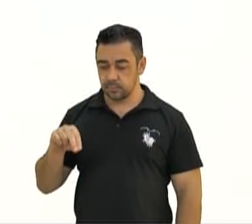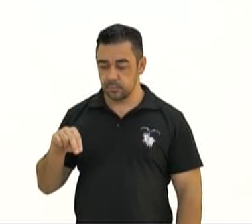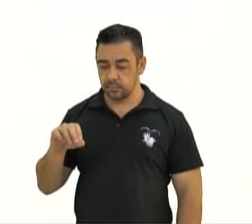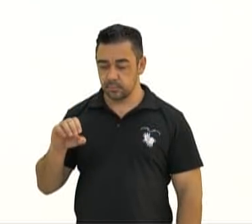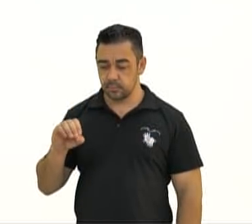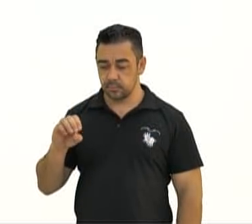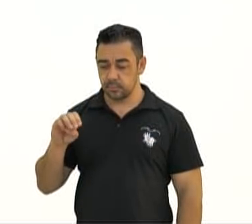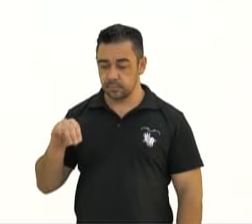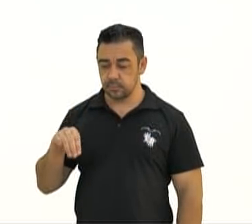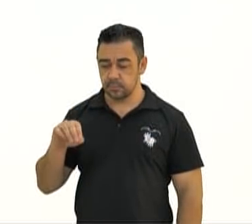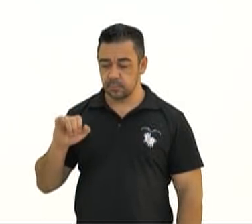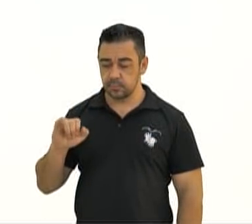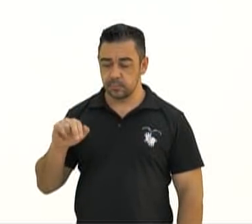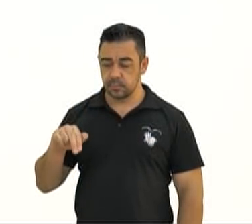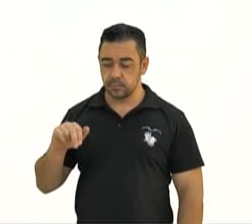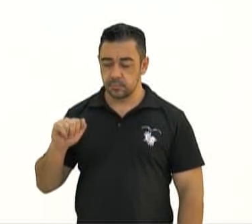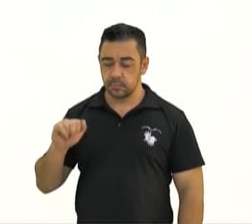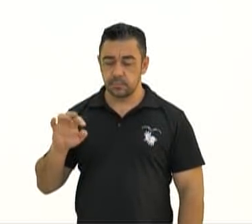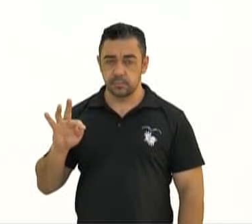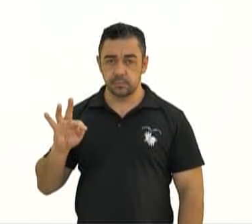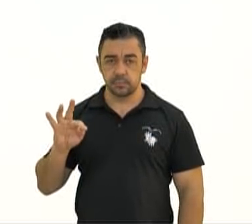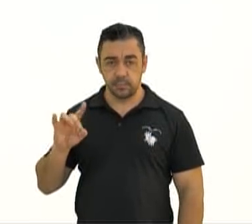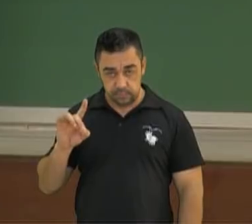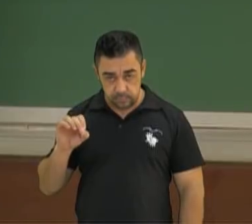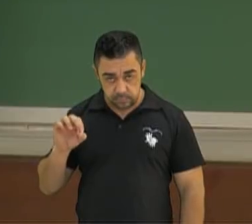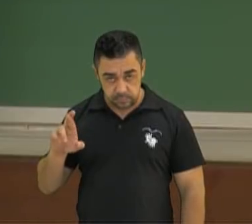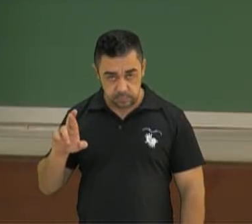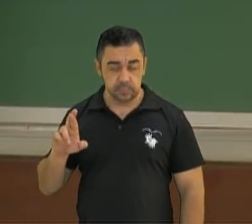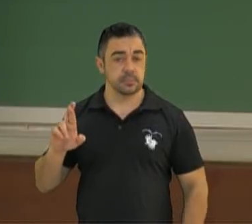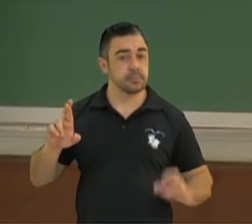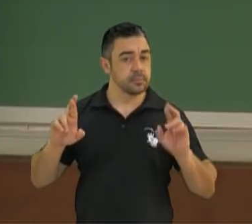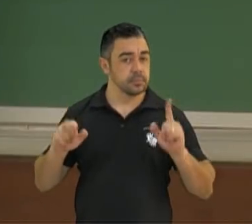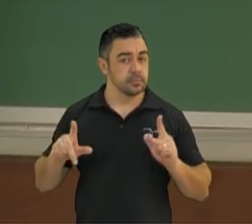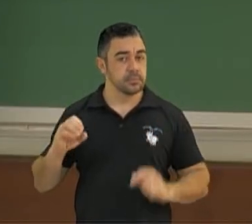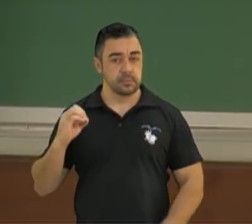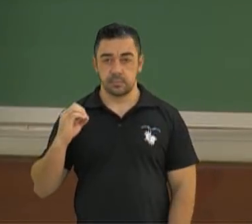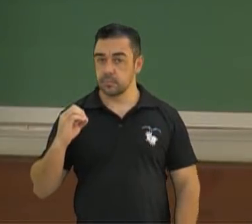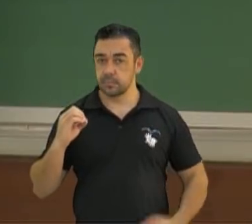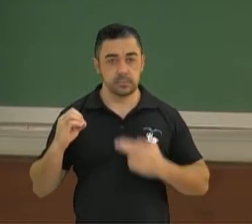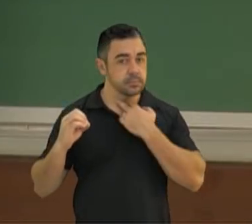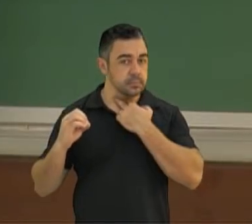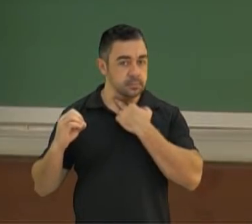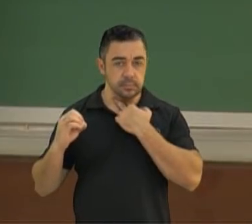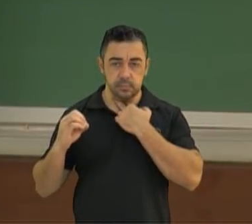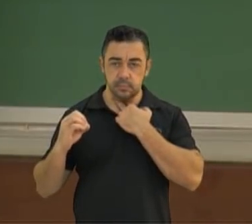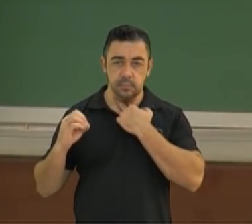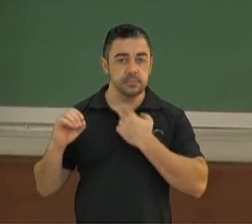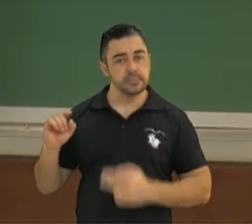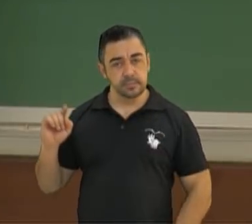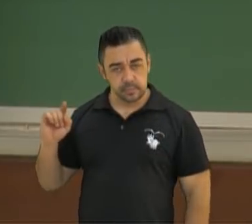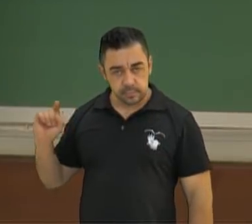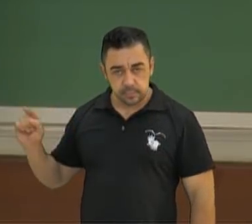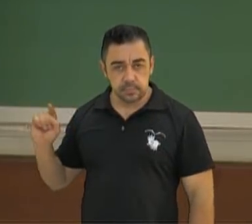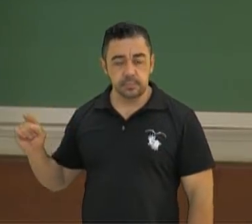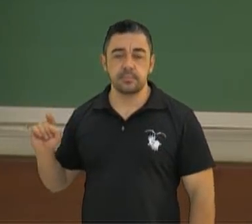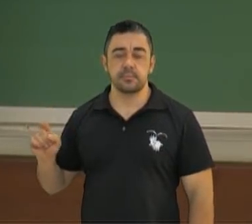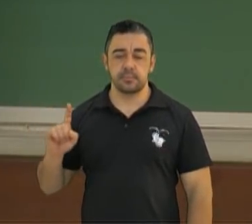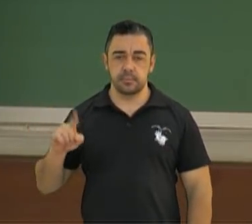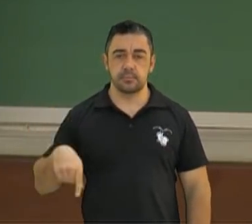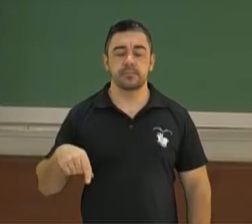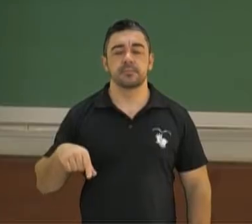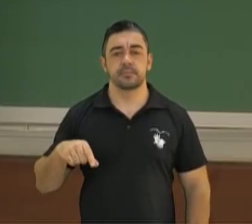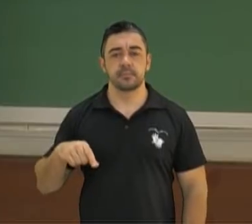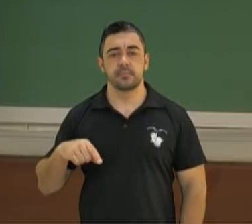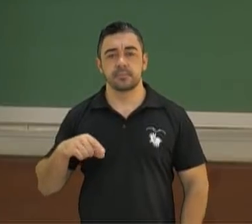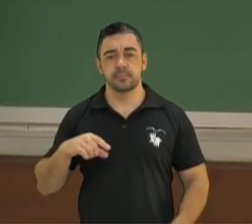fração. Ele tem que ser um número diferente de 0. Então, essa é a